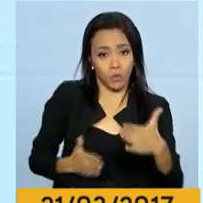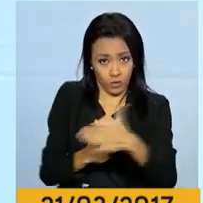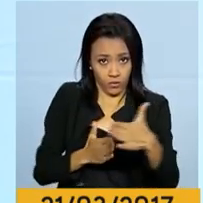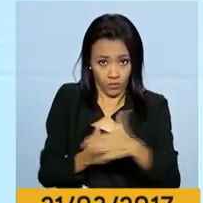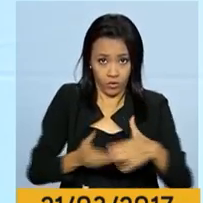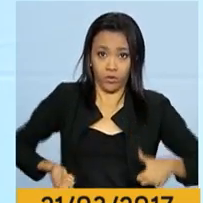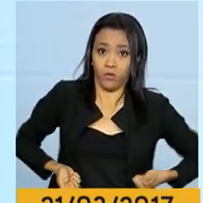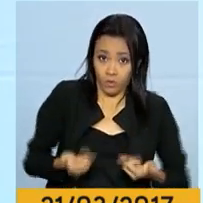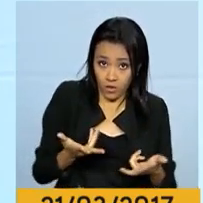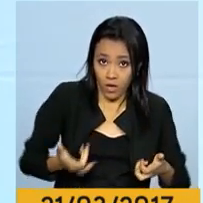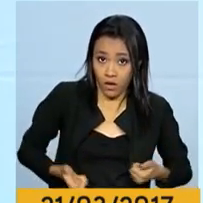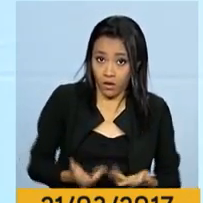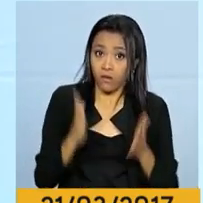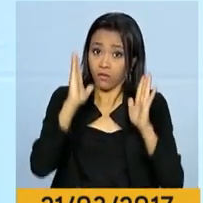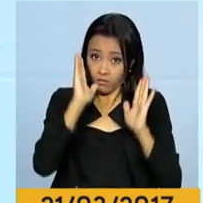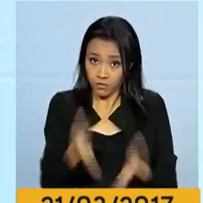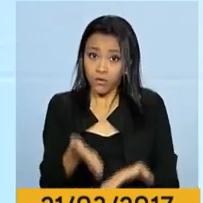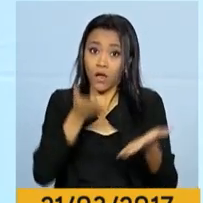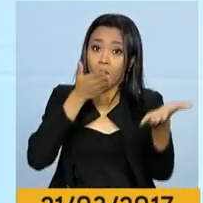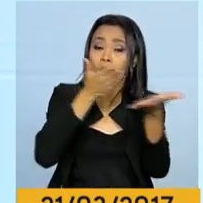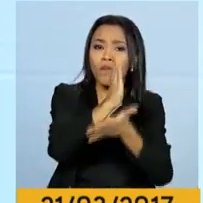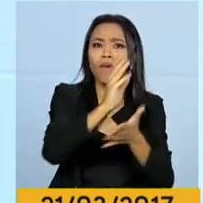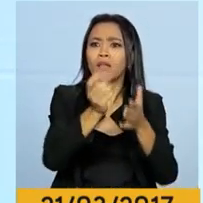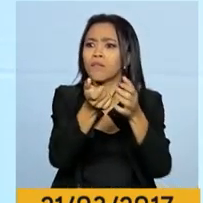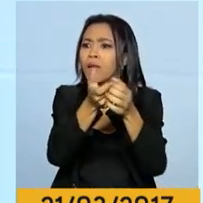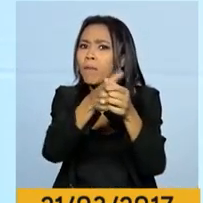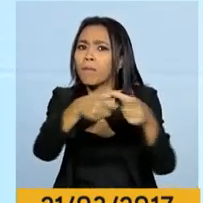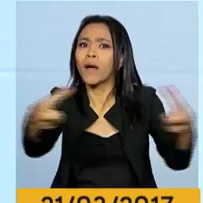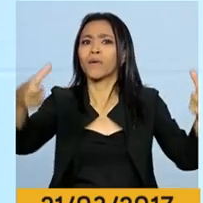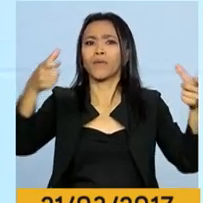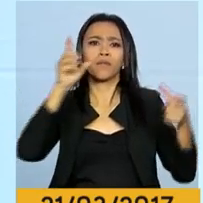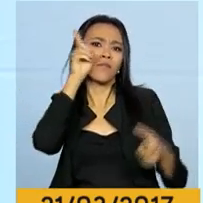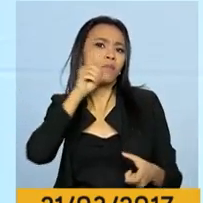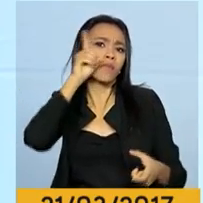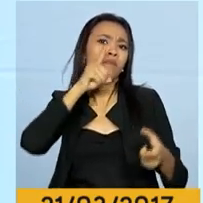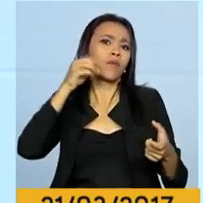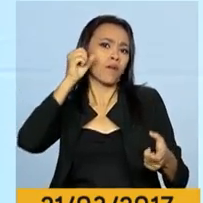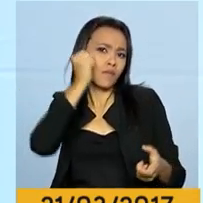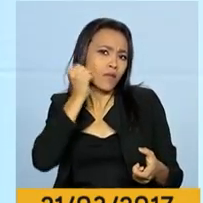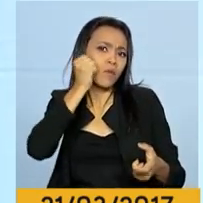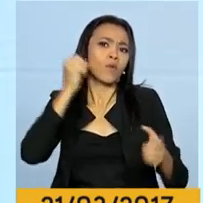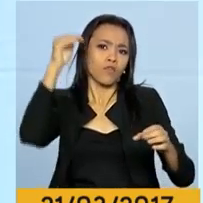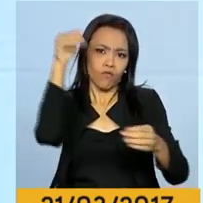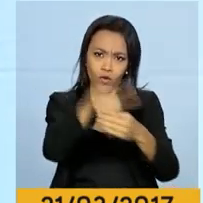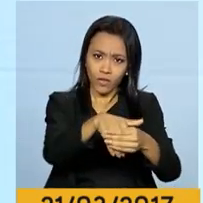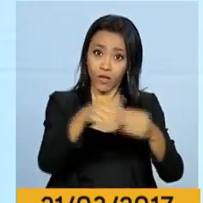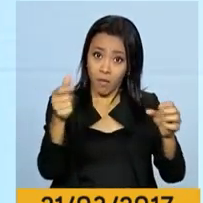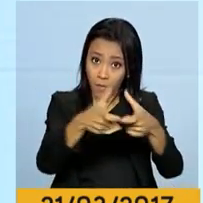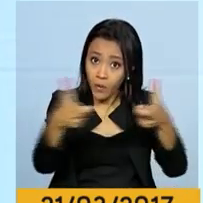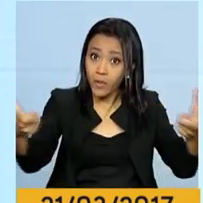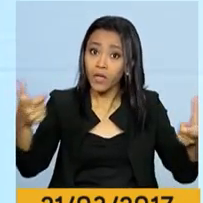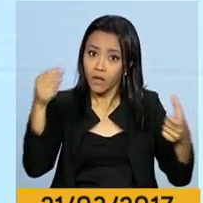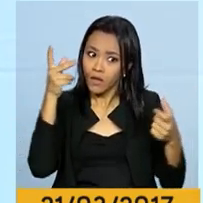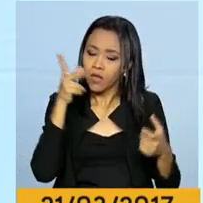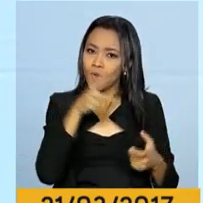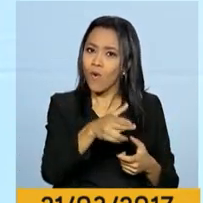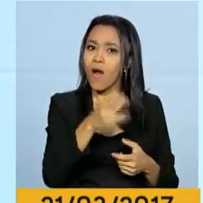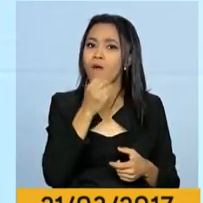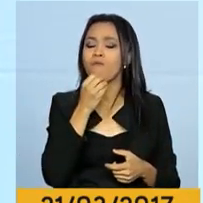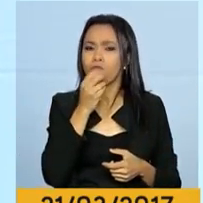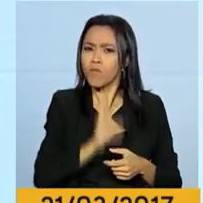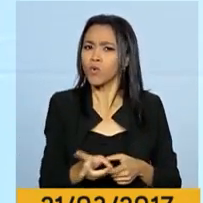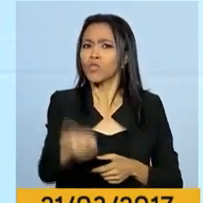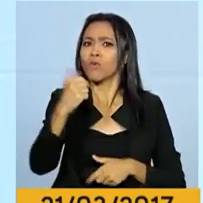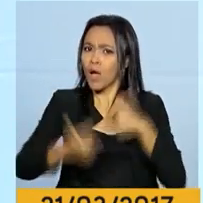foi aprovado por essa expressiva maioria, nós dissemos, nós temos que dar sequência a isto no plano econômico ainda. E,